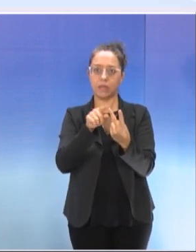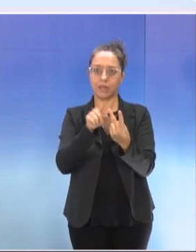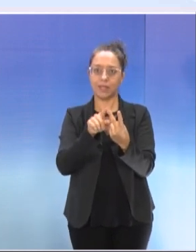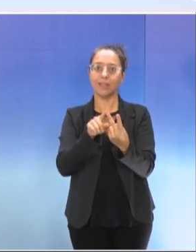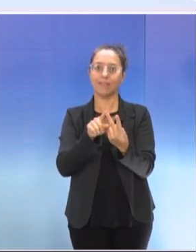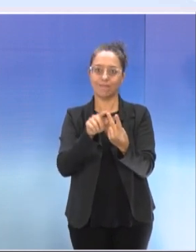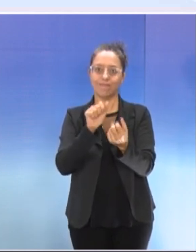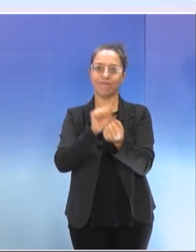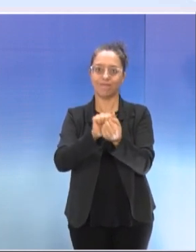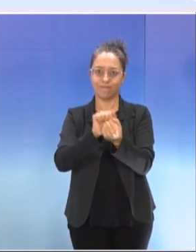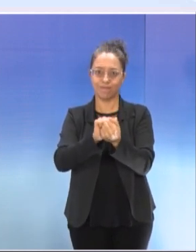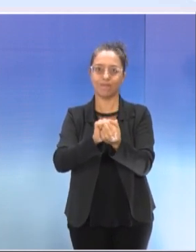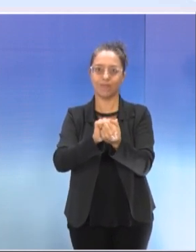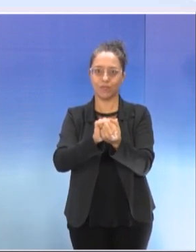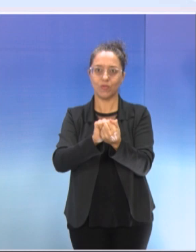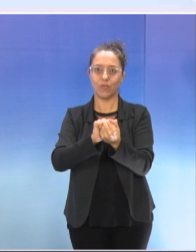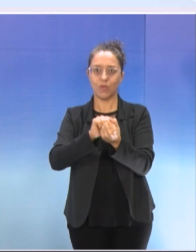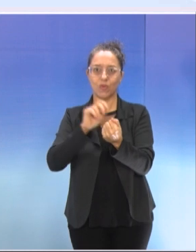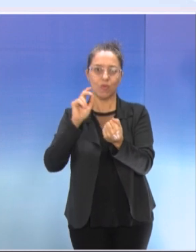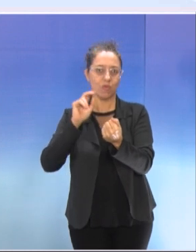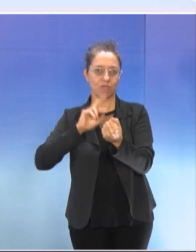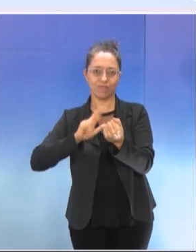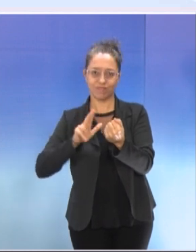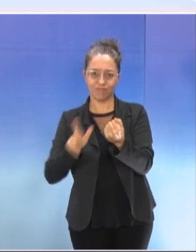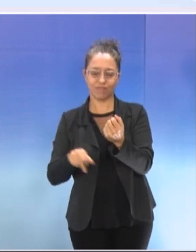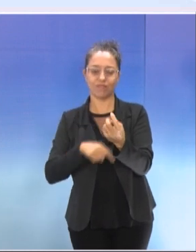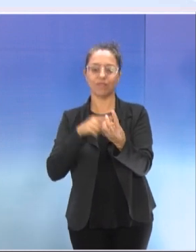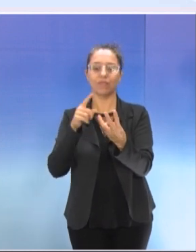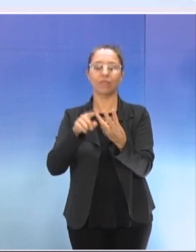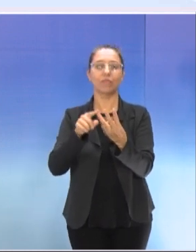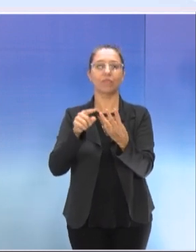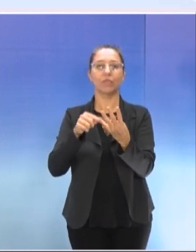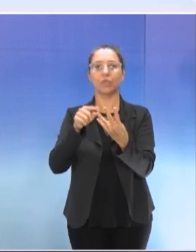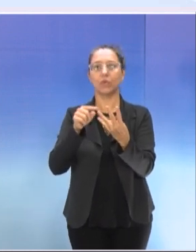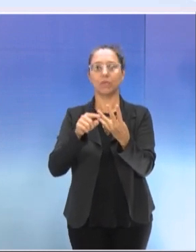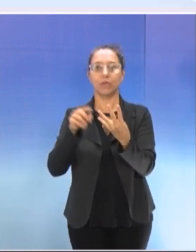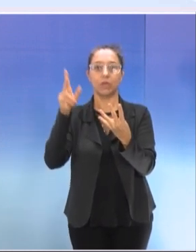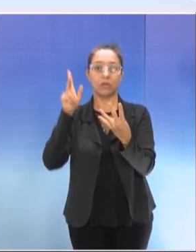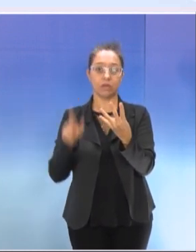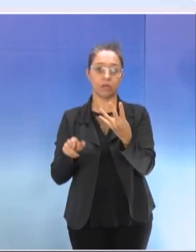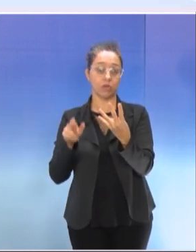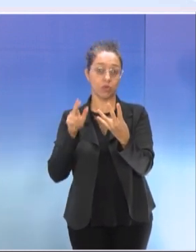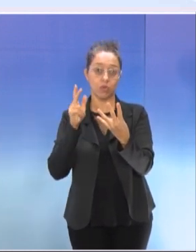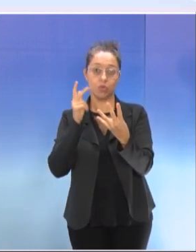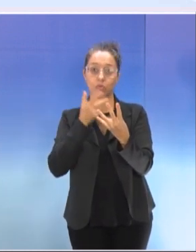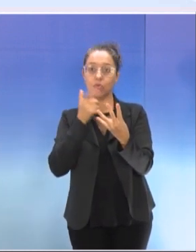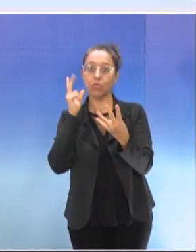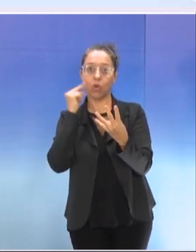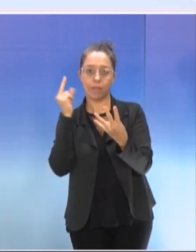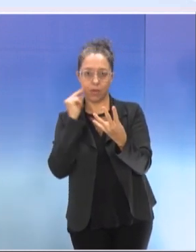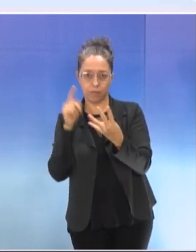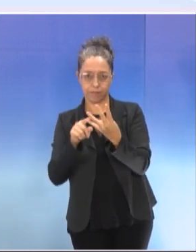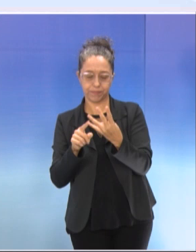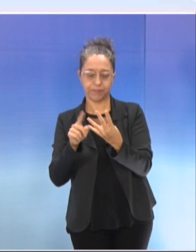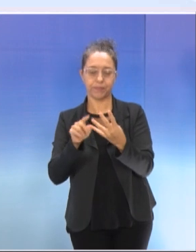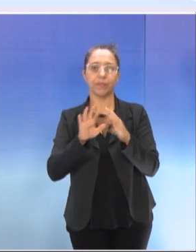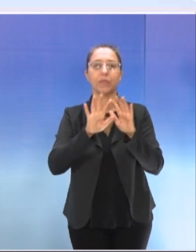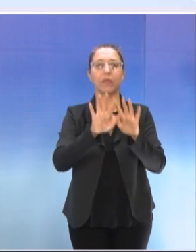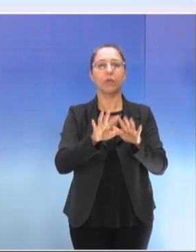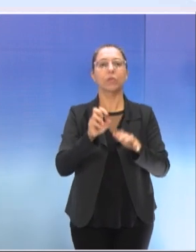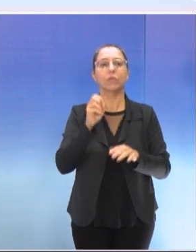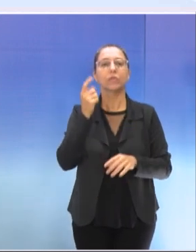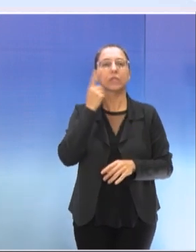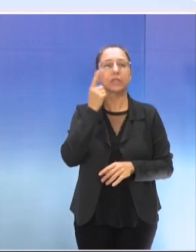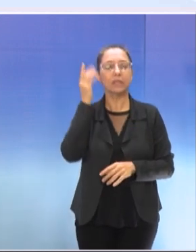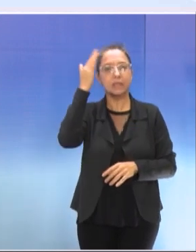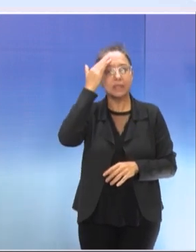com anomalia e 2 meninas sem anomalia, tá certo? Então, olha só, eu trouxe aqui. Então, se eu sei